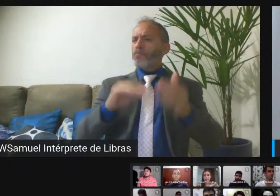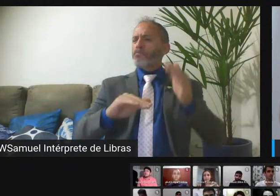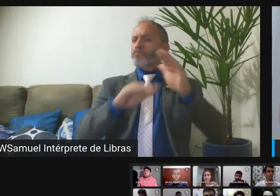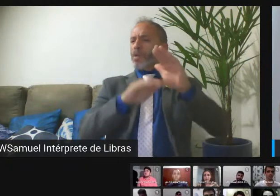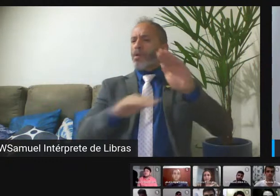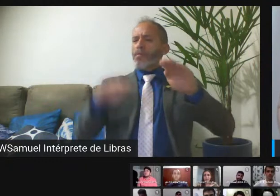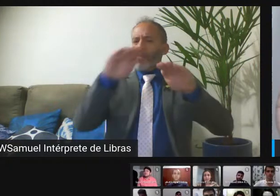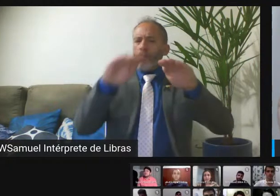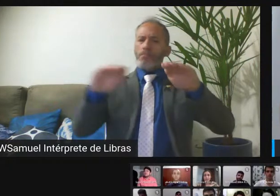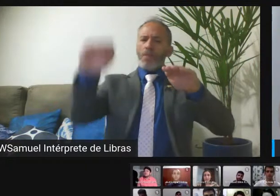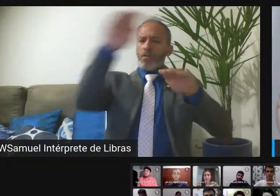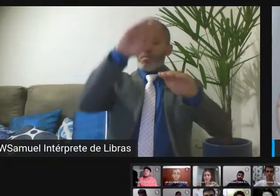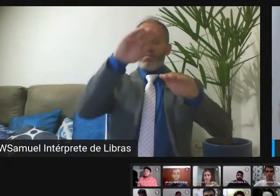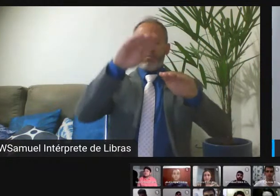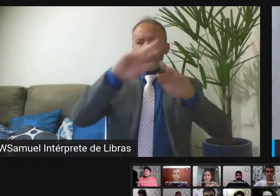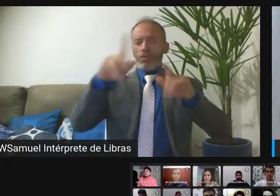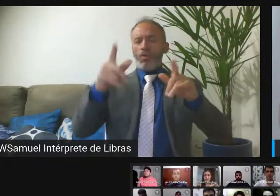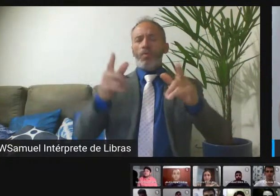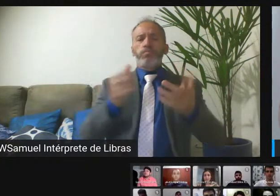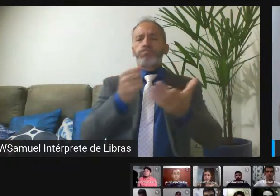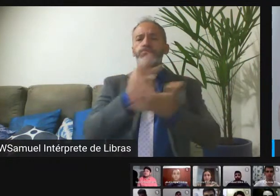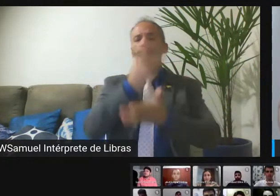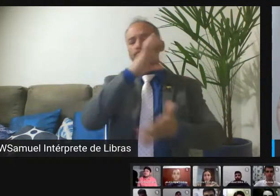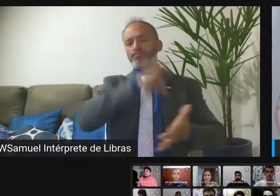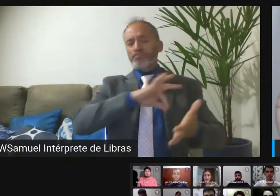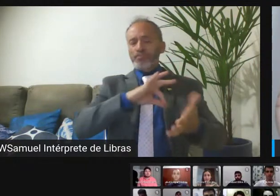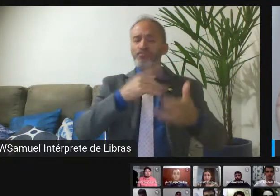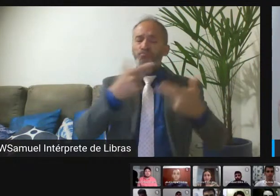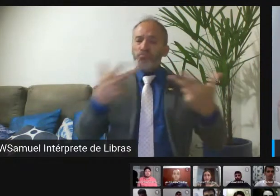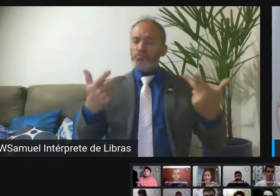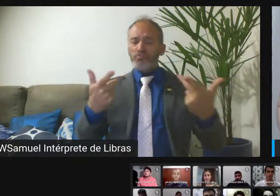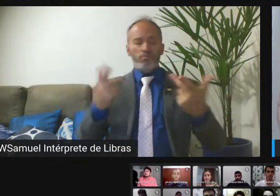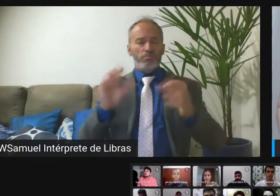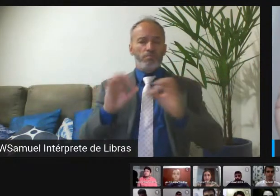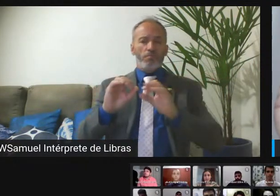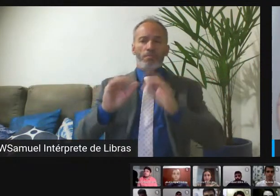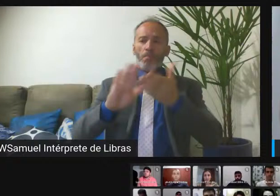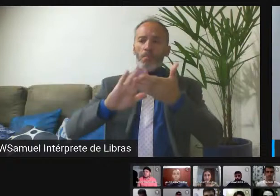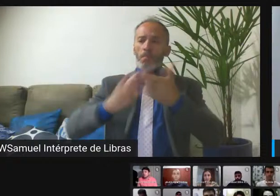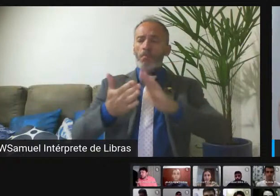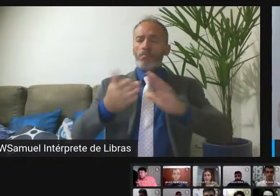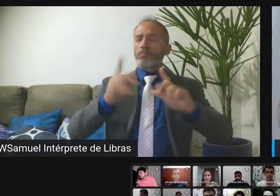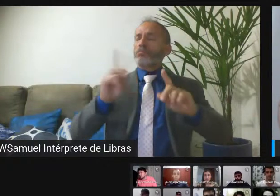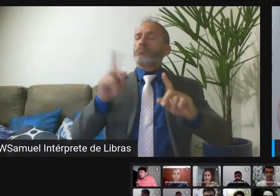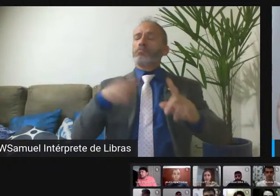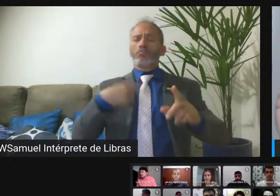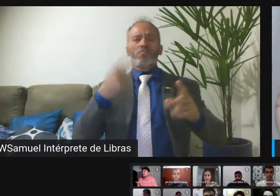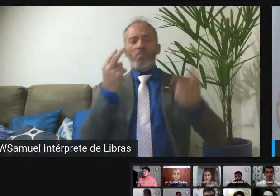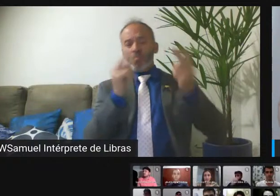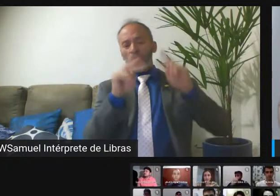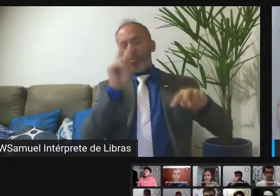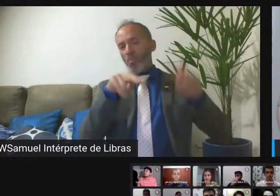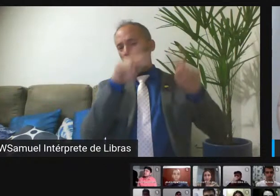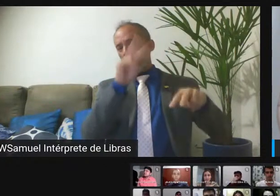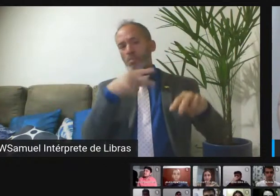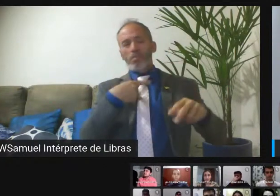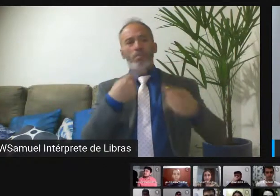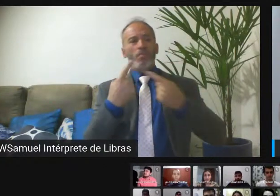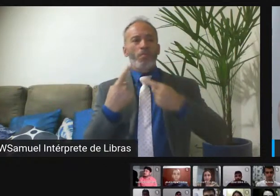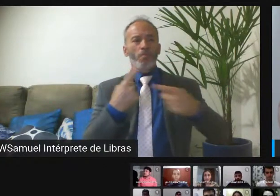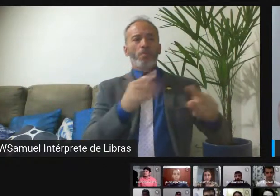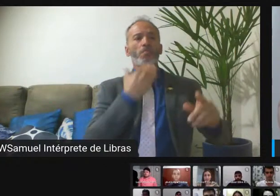classe social ou poder aquisitivo, jamais atentando contra